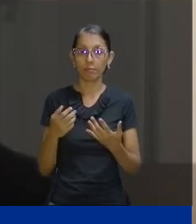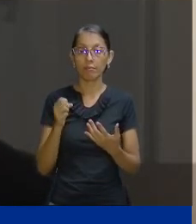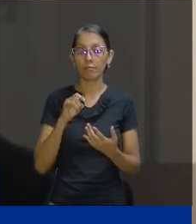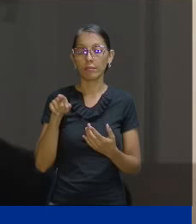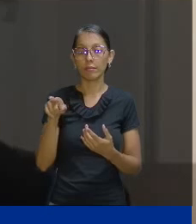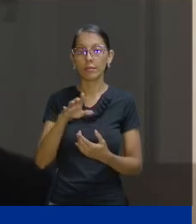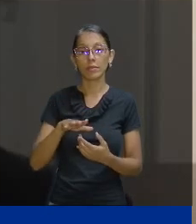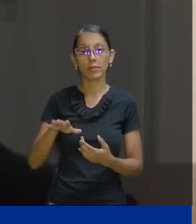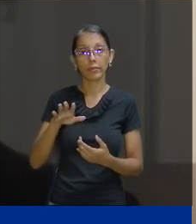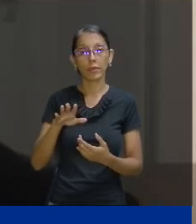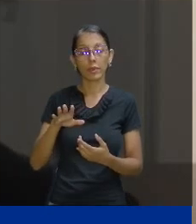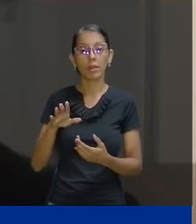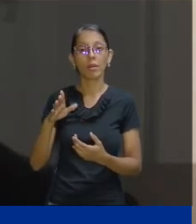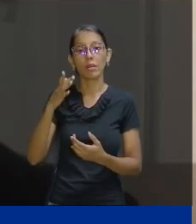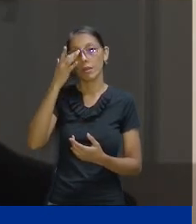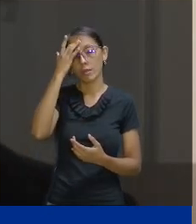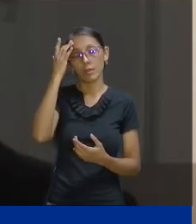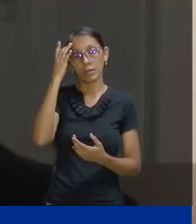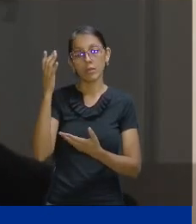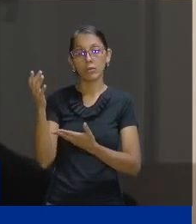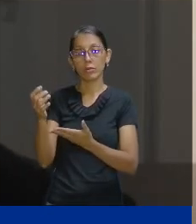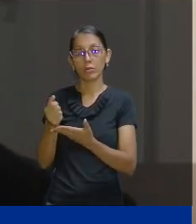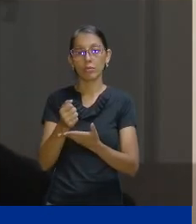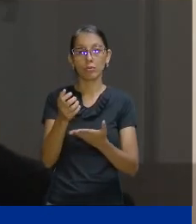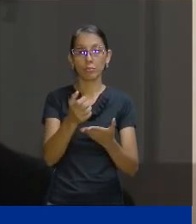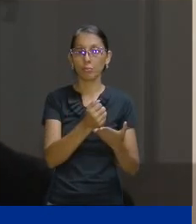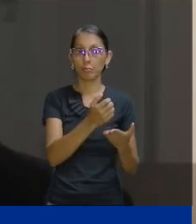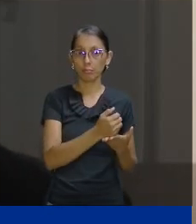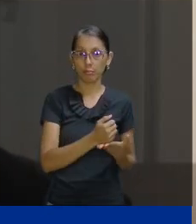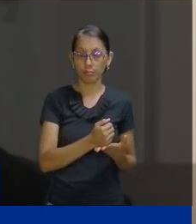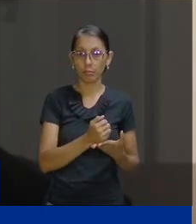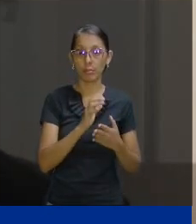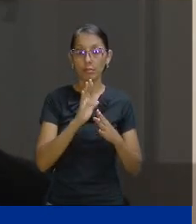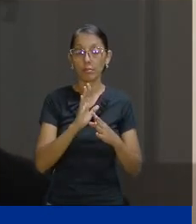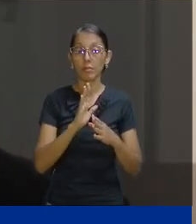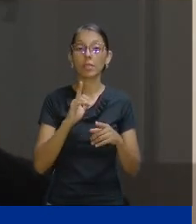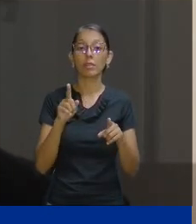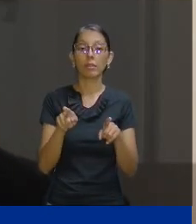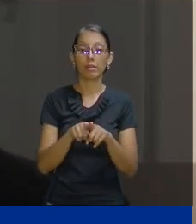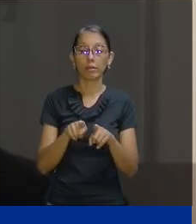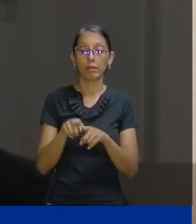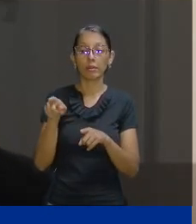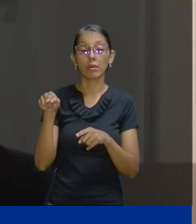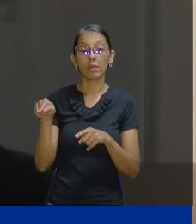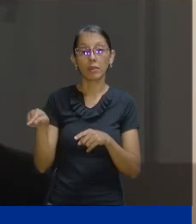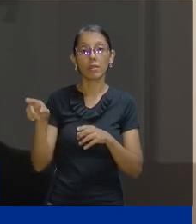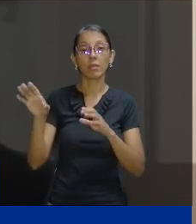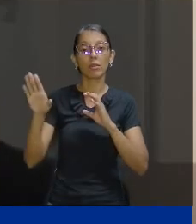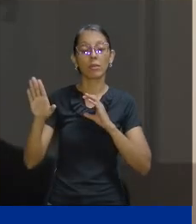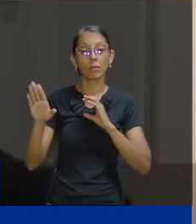eleitores e de que, por fim, o Jorge Amanajá está envolvido nisso, não haveria abuso.